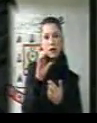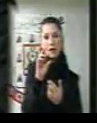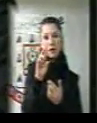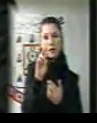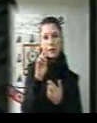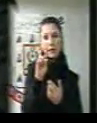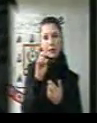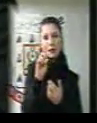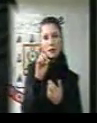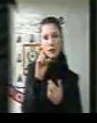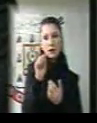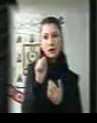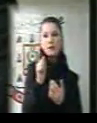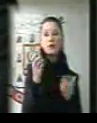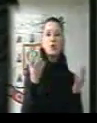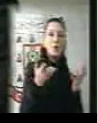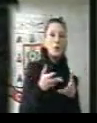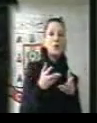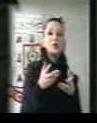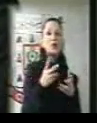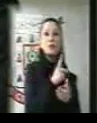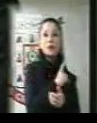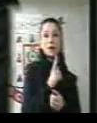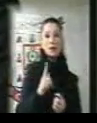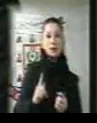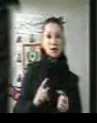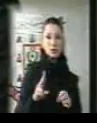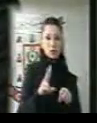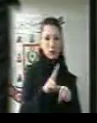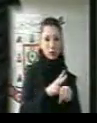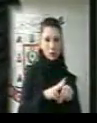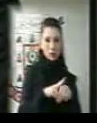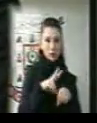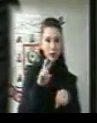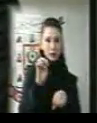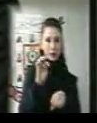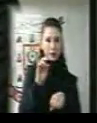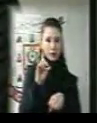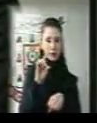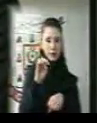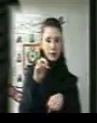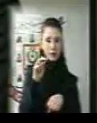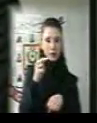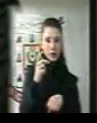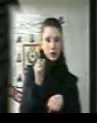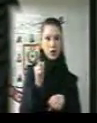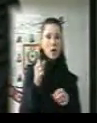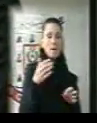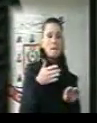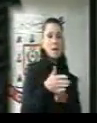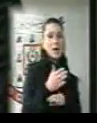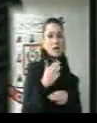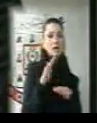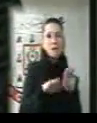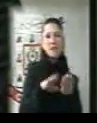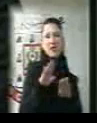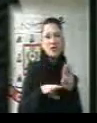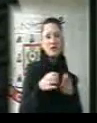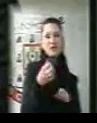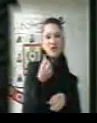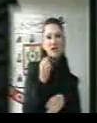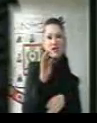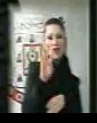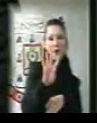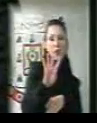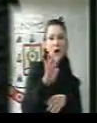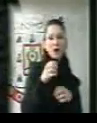do Verdinho está aqui. Ele me passou algumas informações que lá passam em média 64 ônibus da faculdade todos os